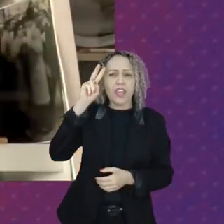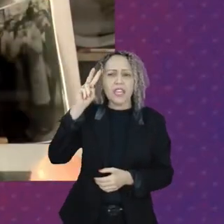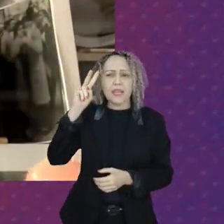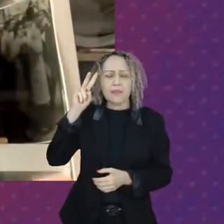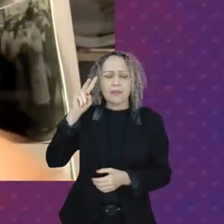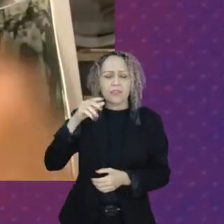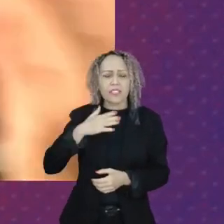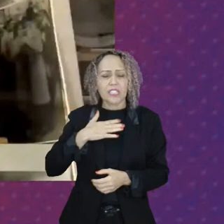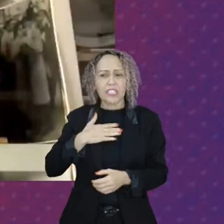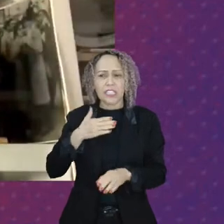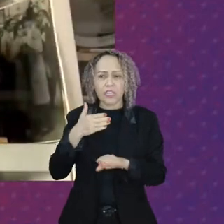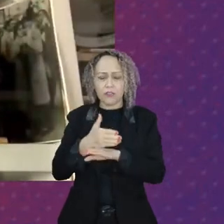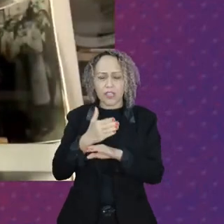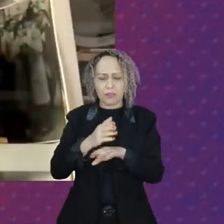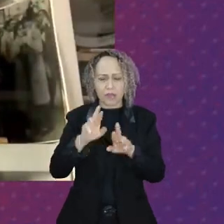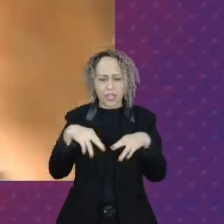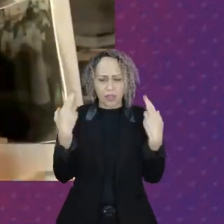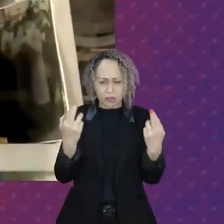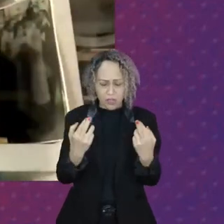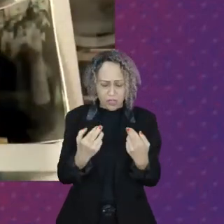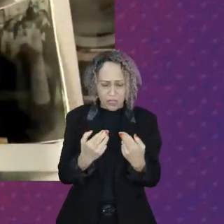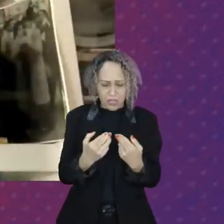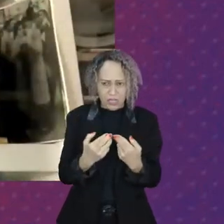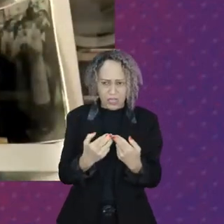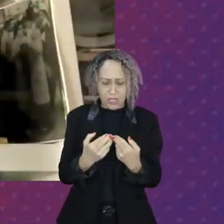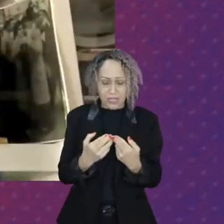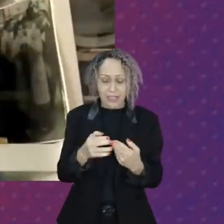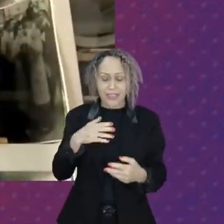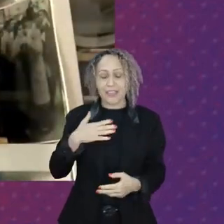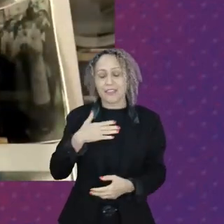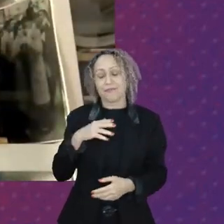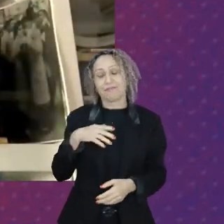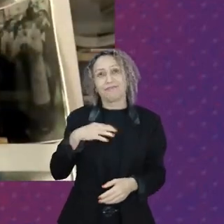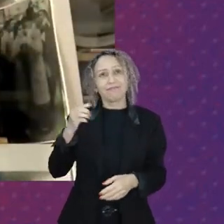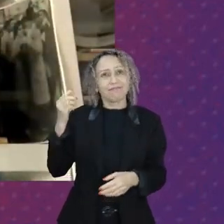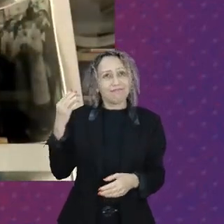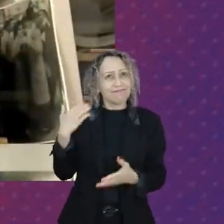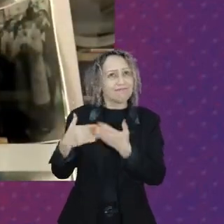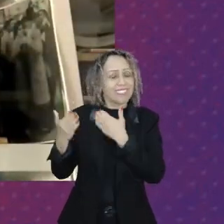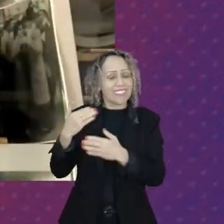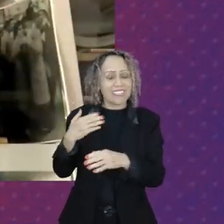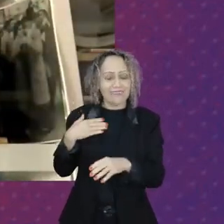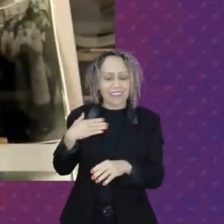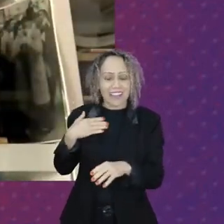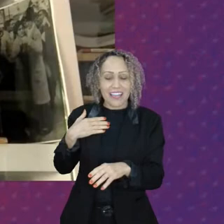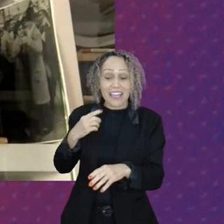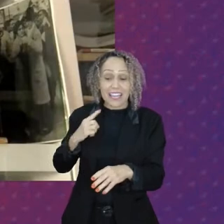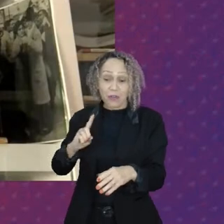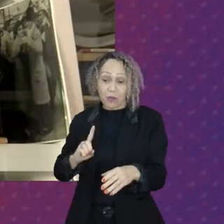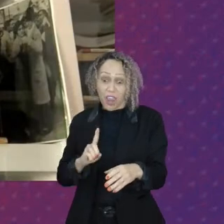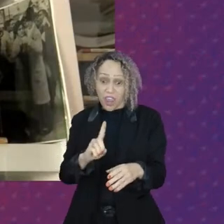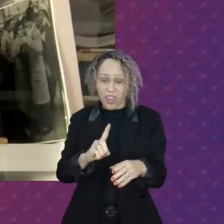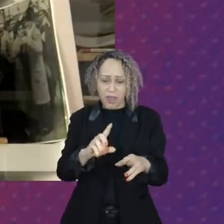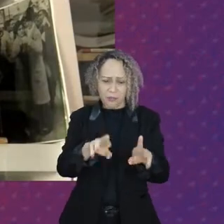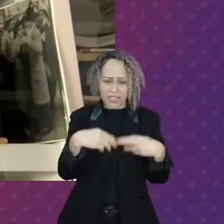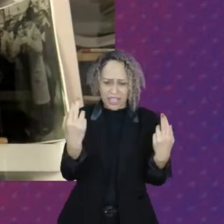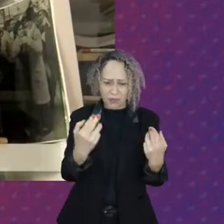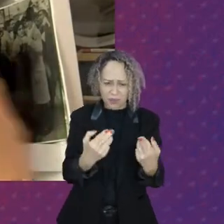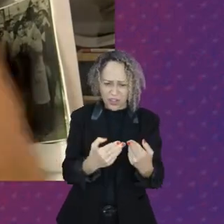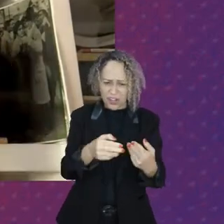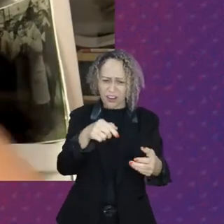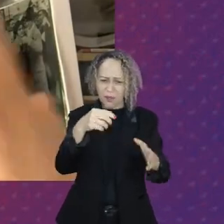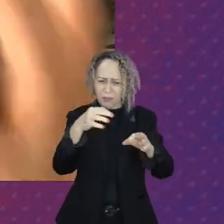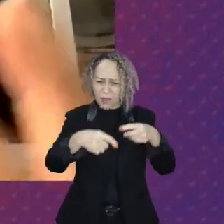nossas companheiras, quando eu ia falar, diziam, deixa ele com a gente. Pegavam ele no colo e ficavam com ele na